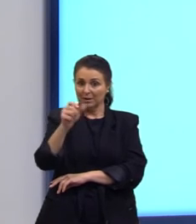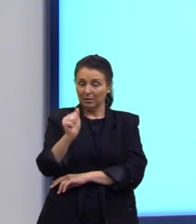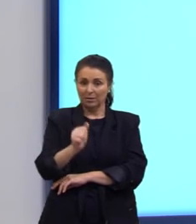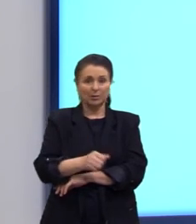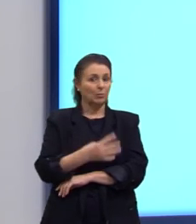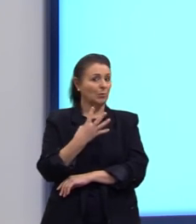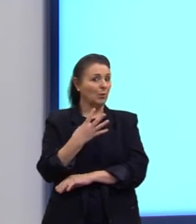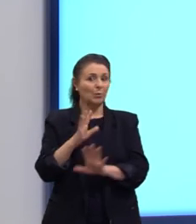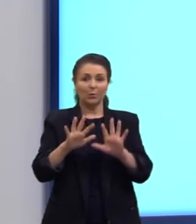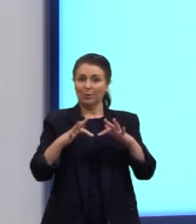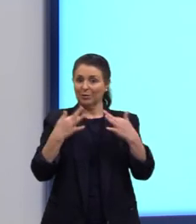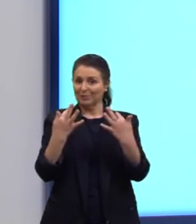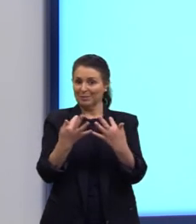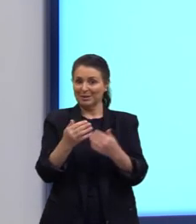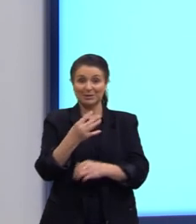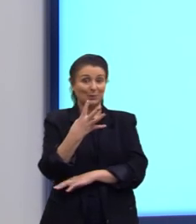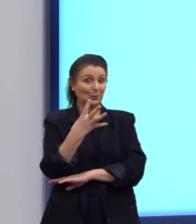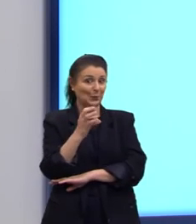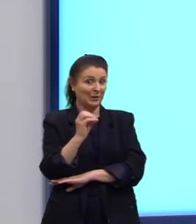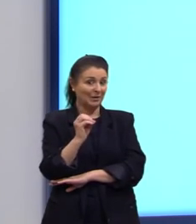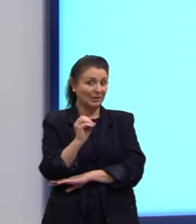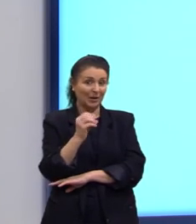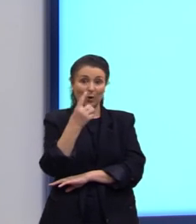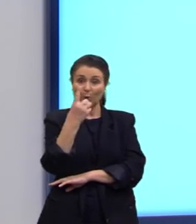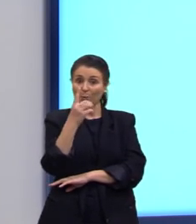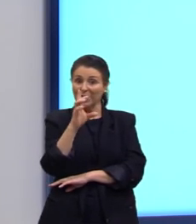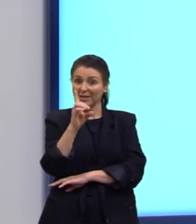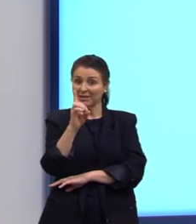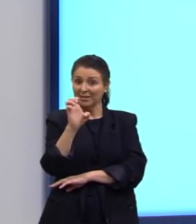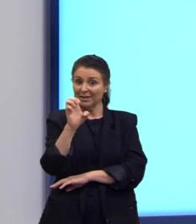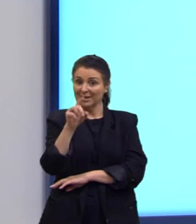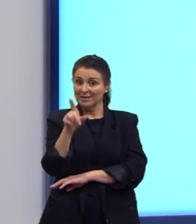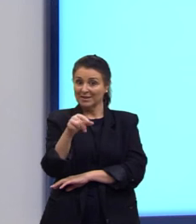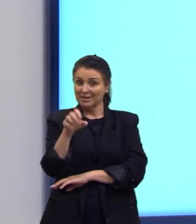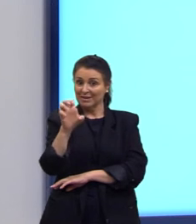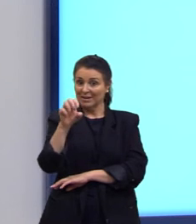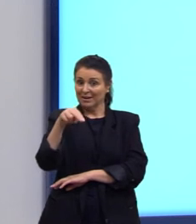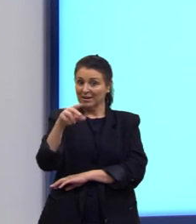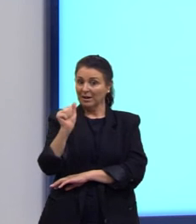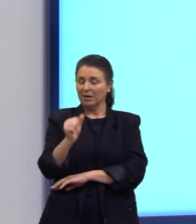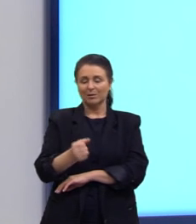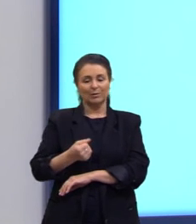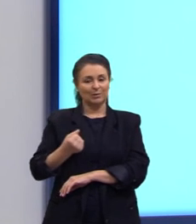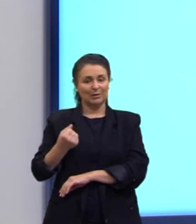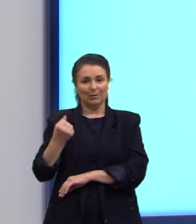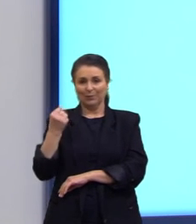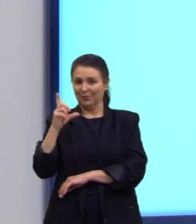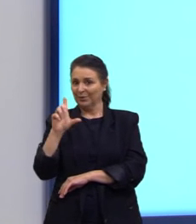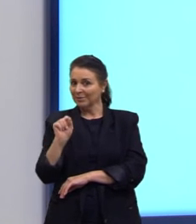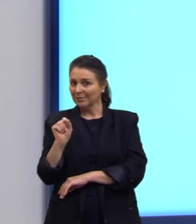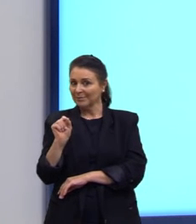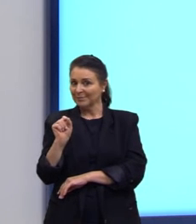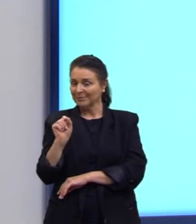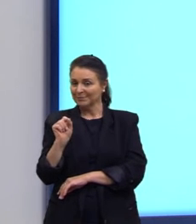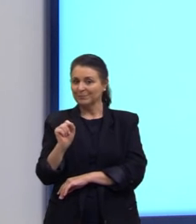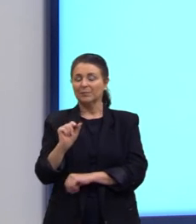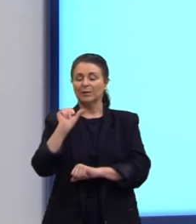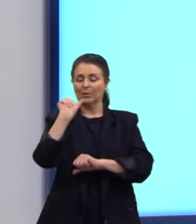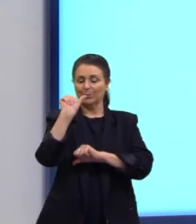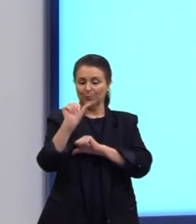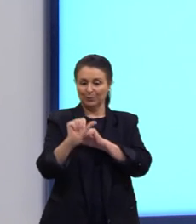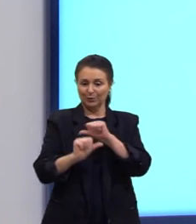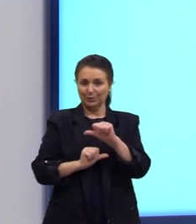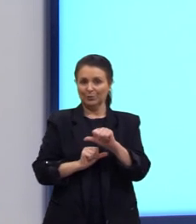famílias nós teríamos 40 famílias né multiplicando Então por 10 então mudaram para a região